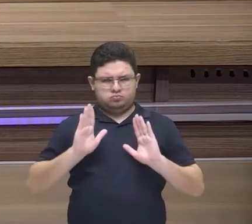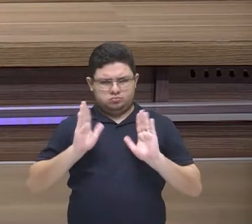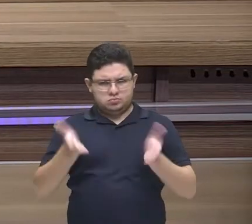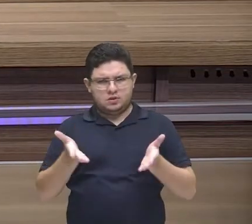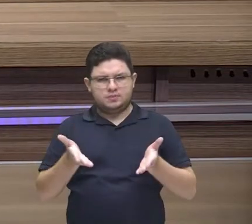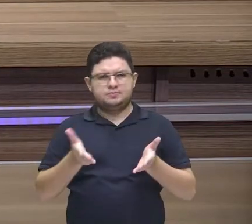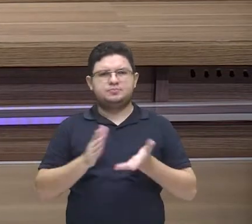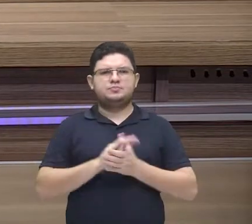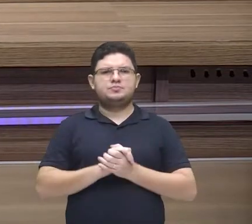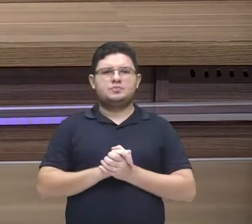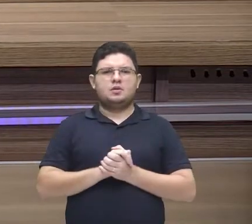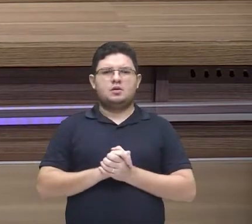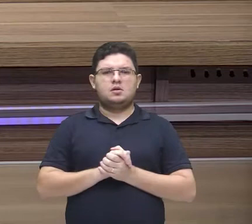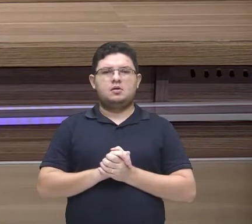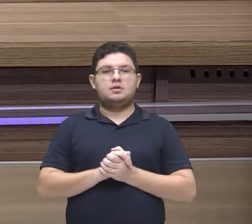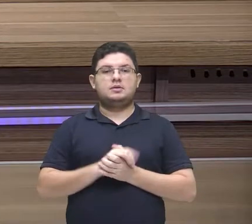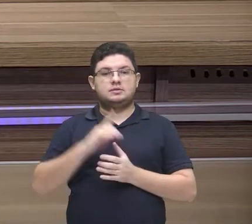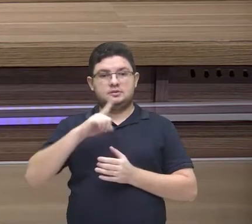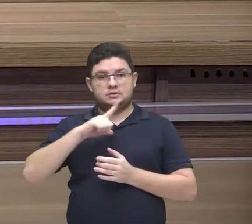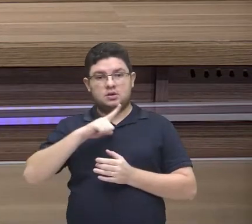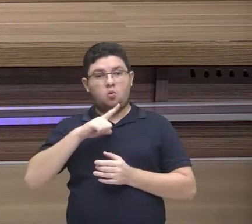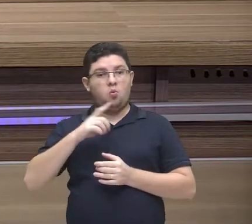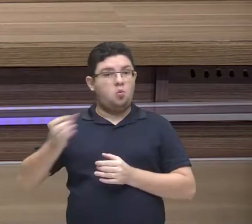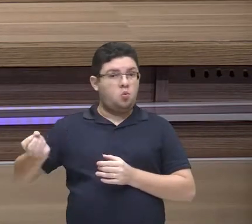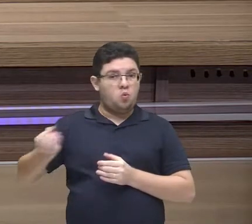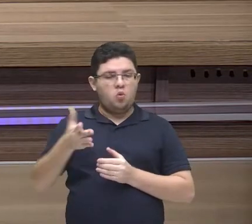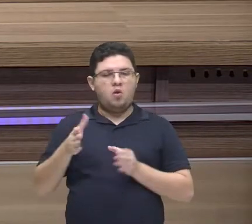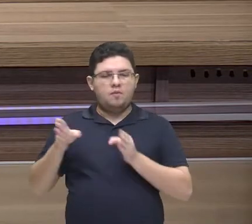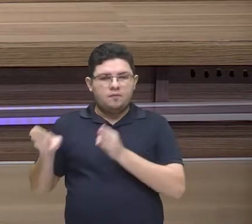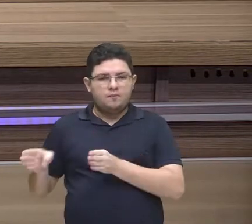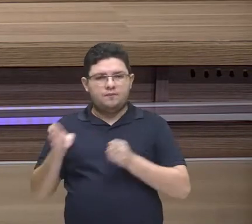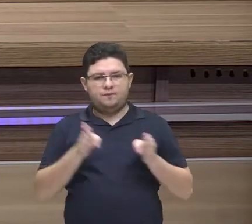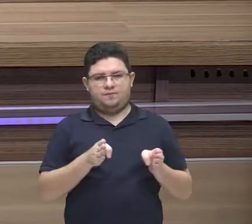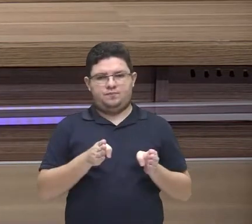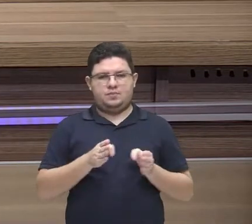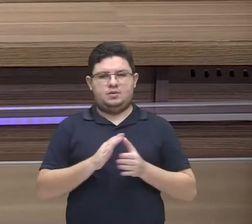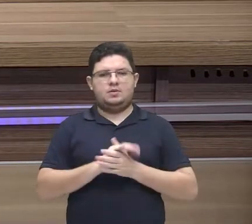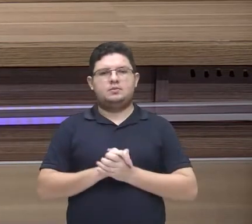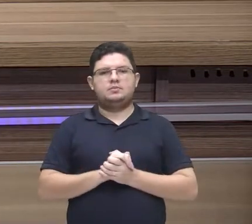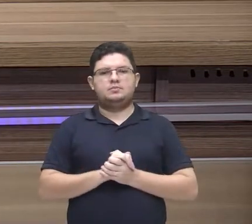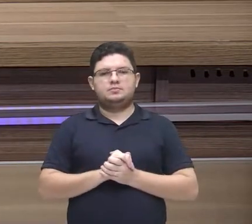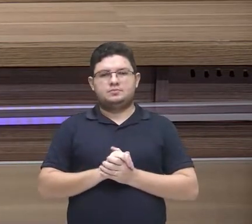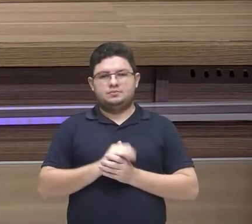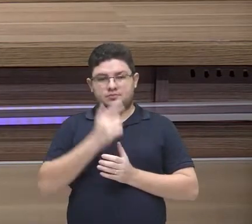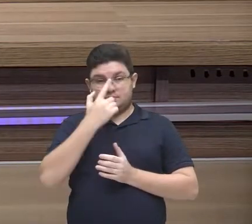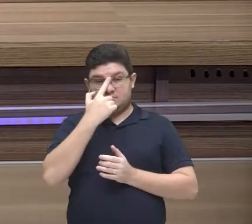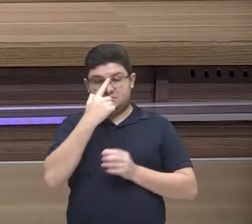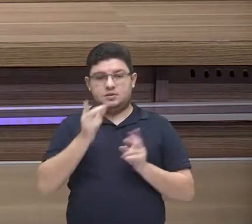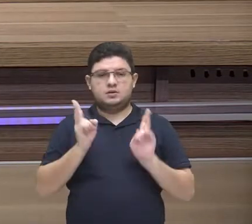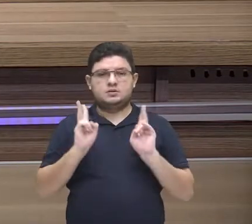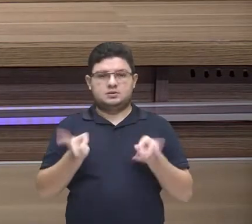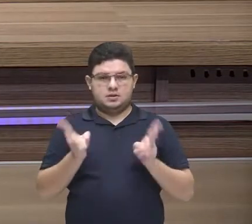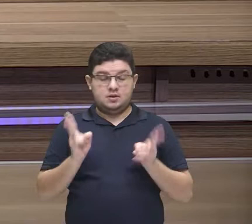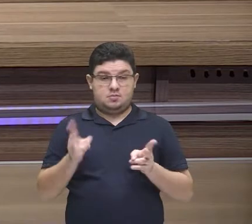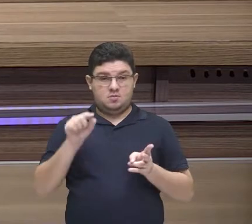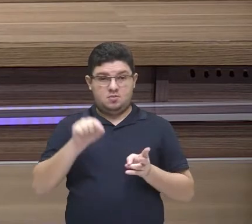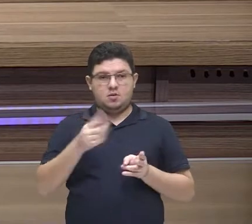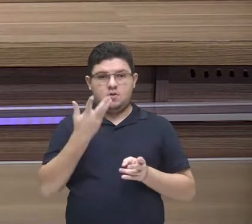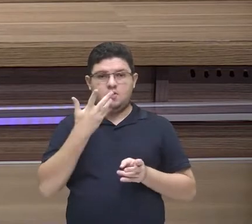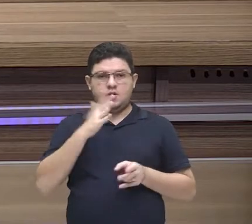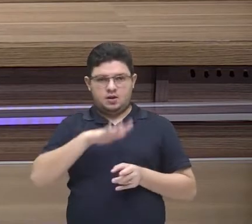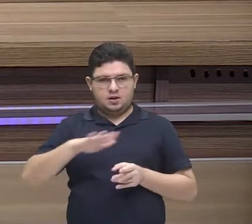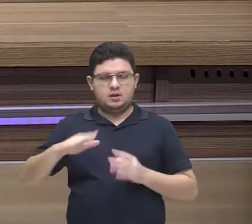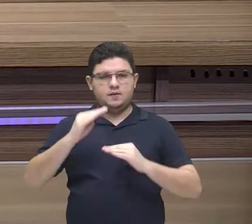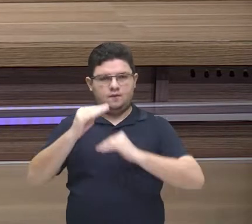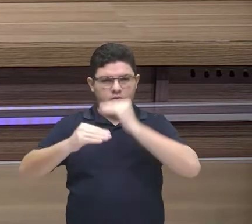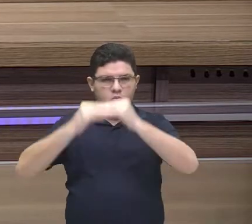aquilo que a gente precisa estar. Então, toda vez que essa criança ela vem evoluindo no seu dia a